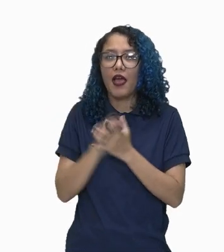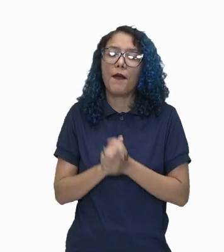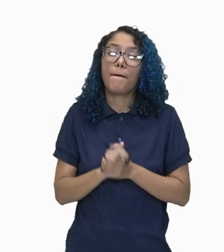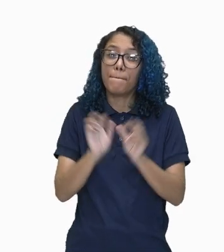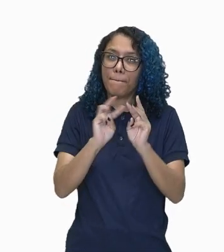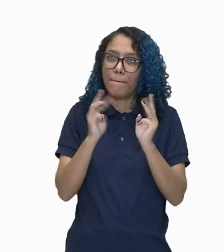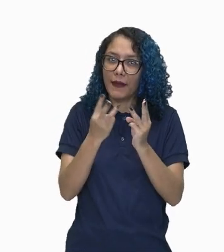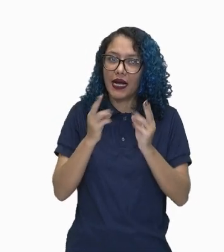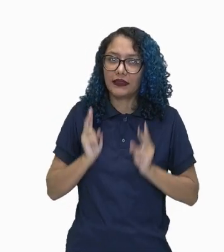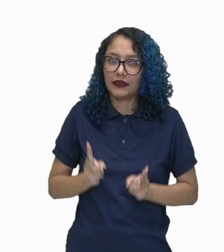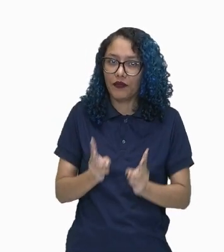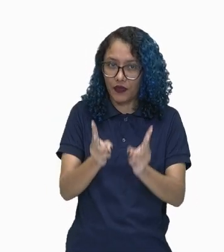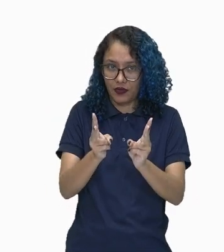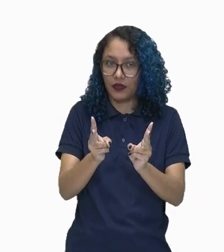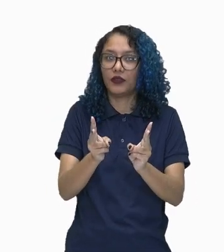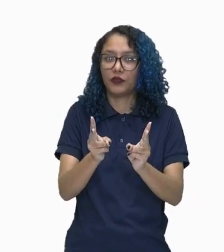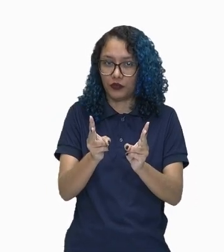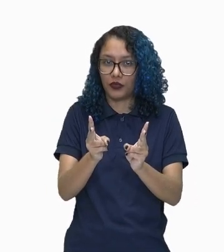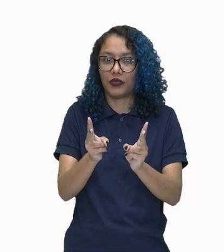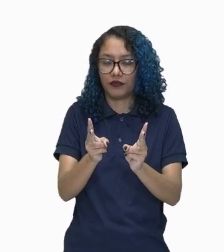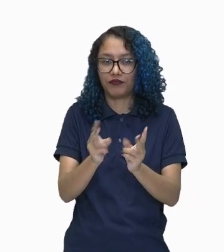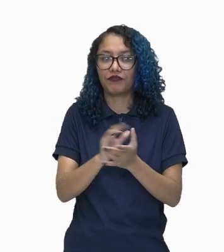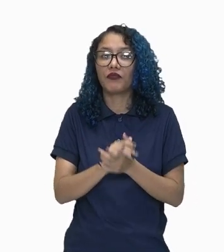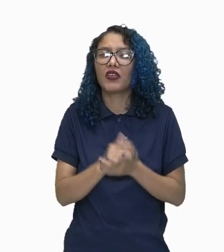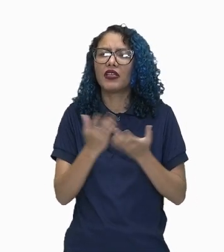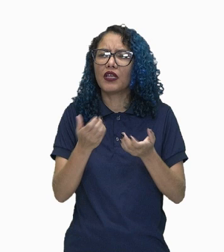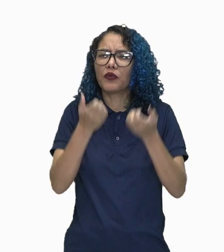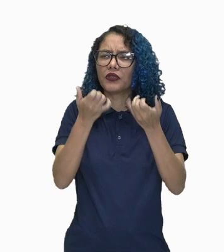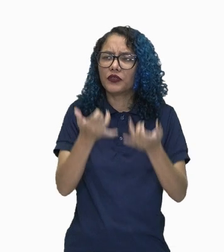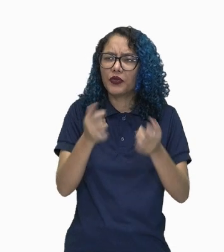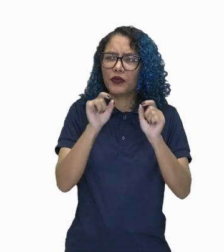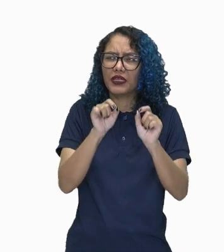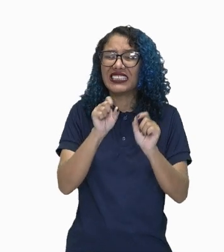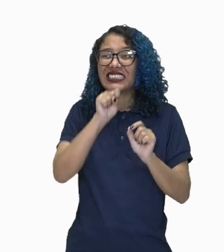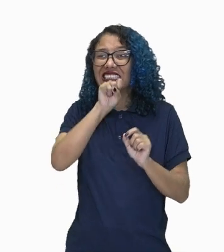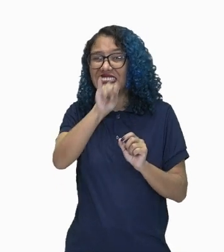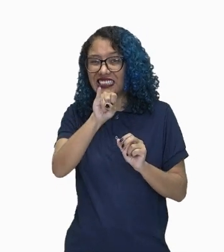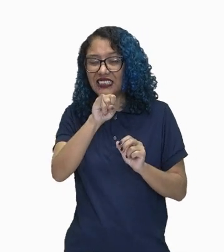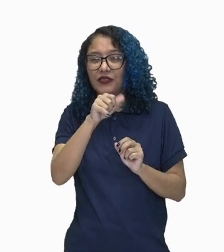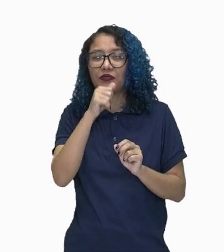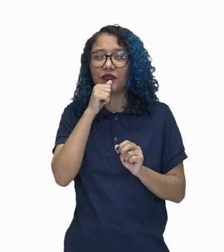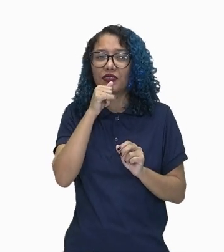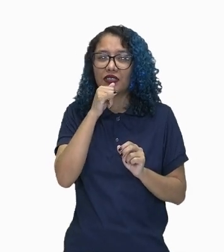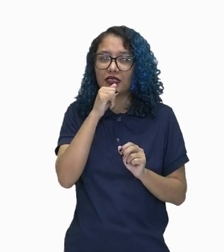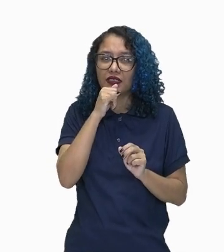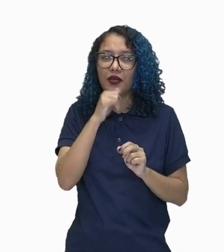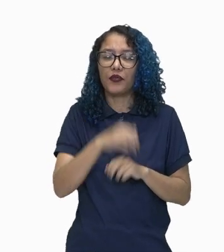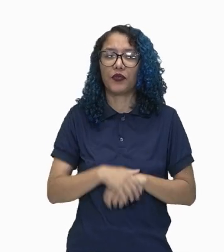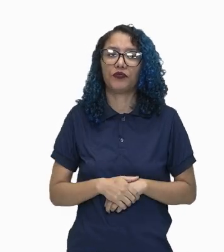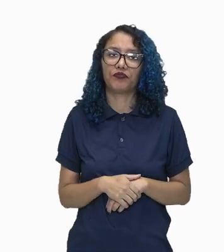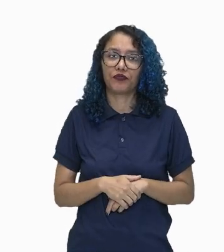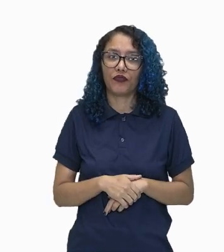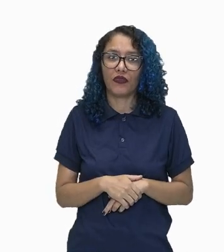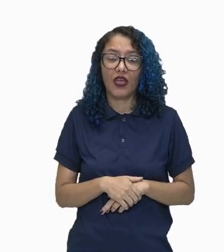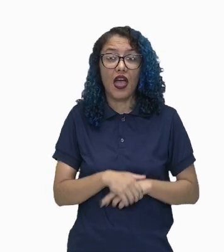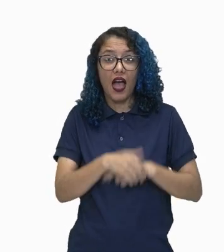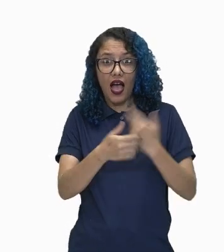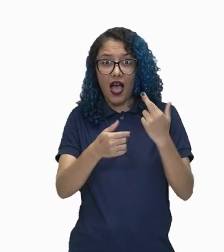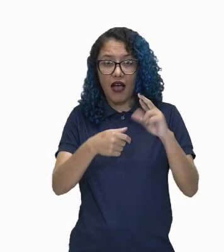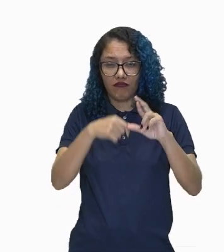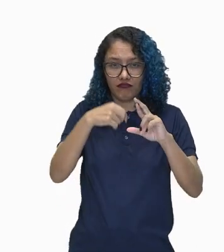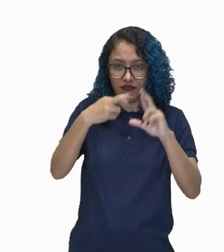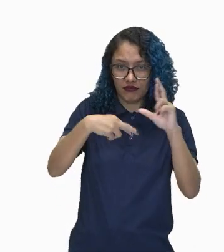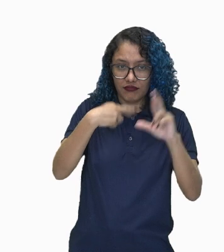com Lavoisier, se uma reação química for realizada em um sistema fechado,